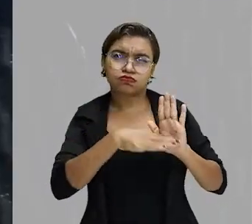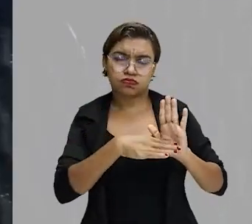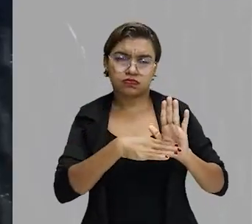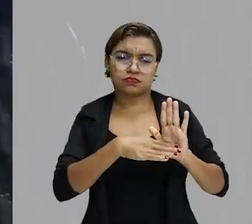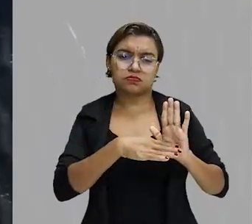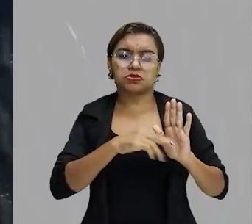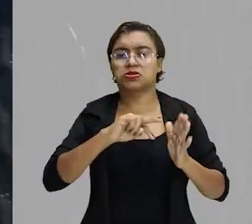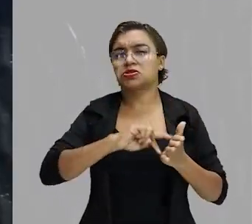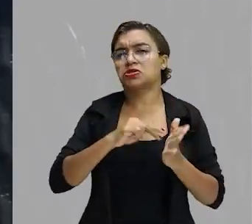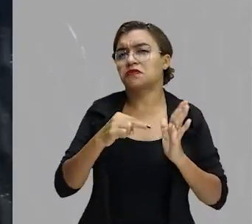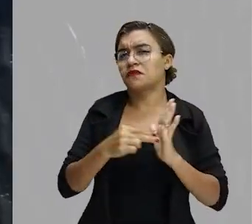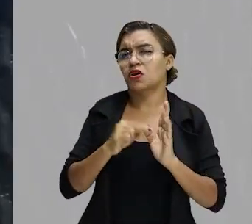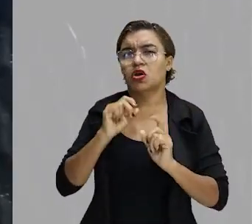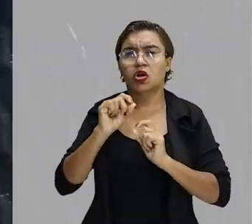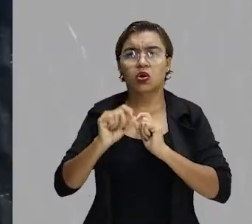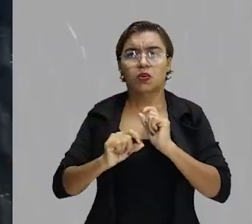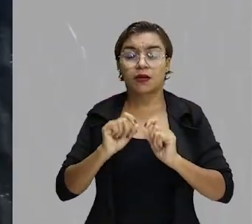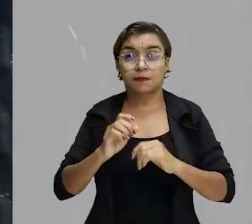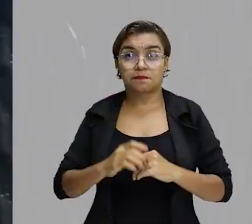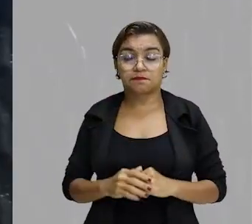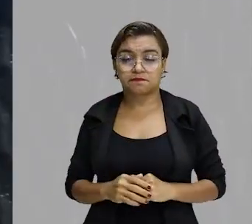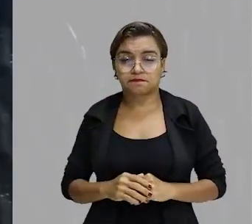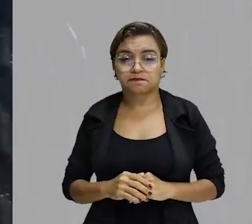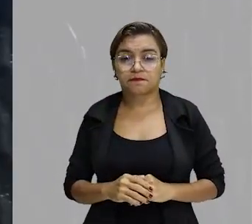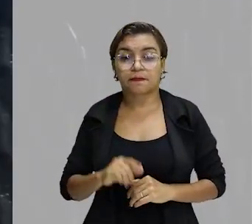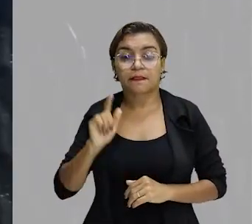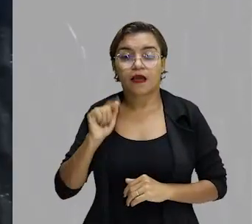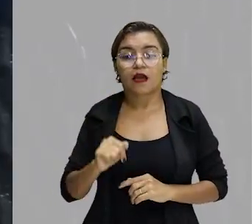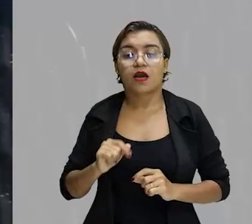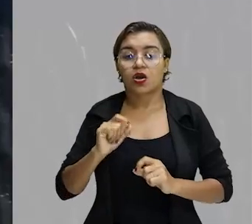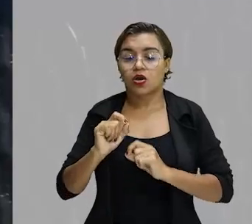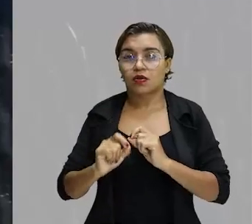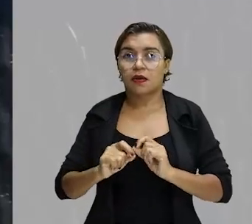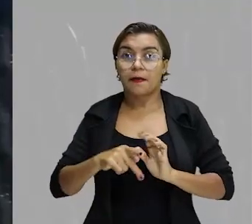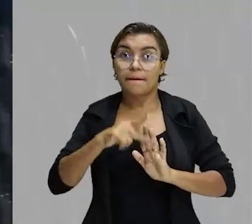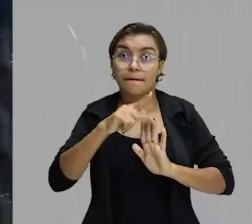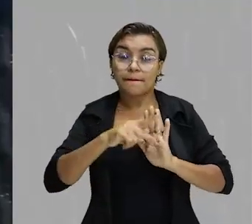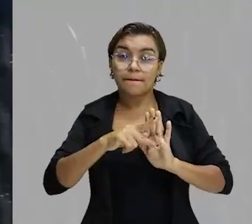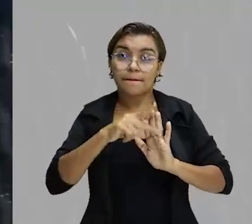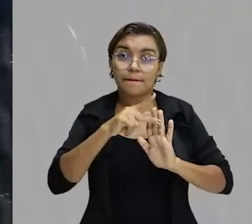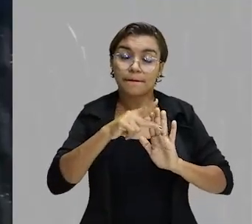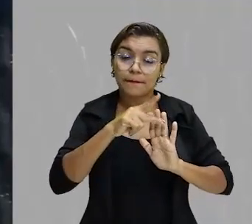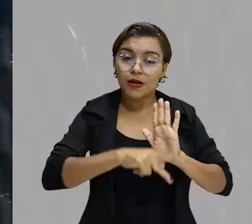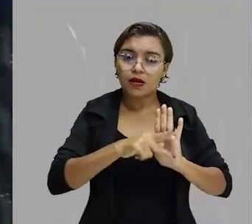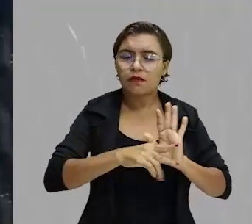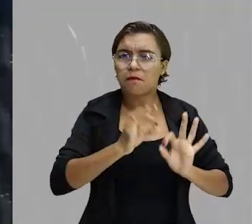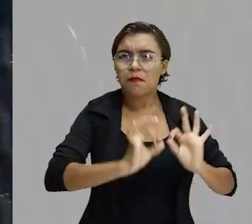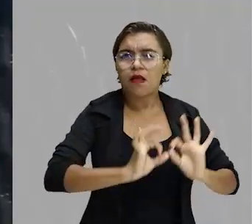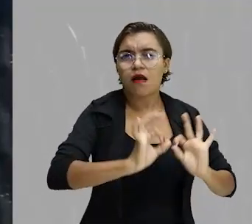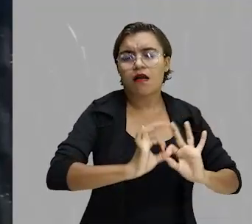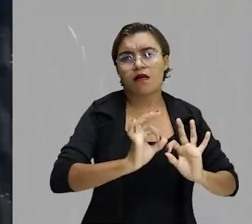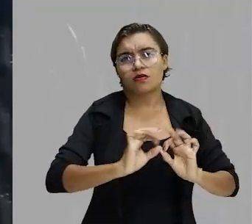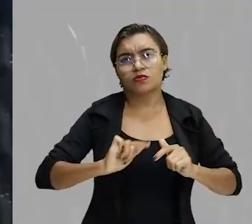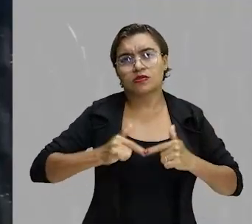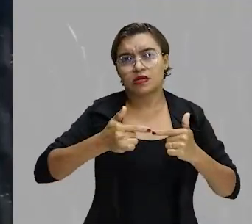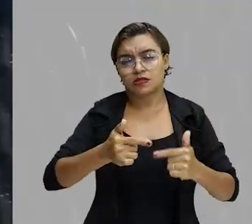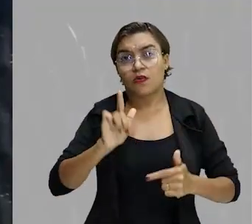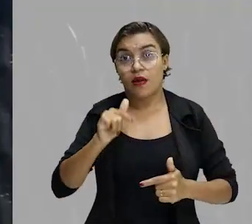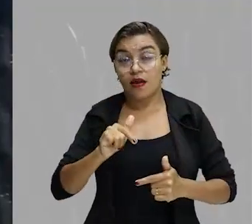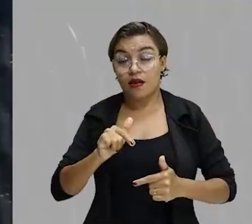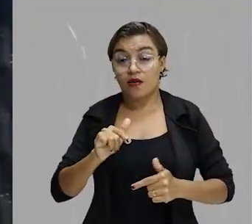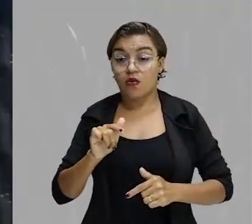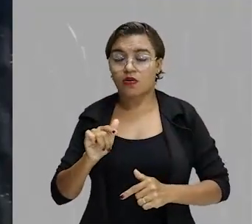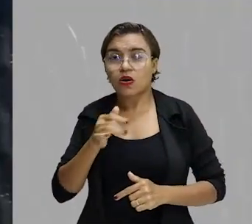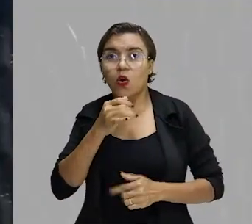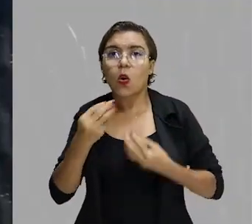não é repertório musical. É repertório plano de ação. É a maneira pela qual aquele movimento irá